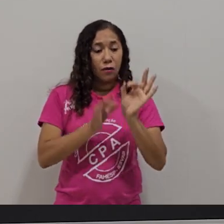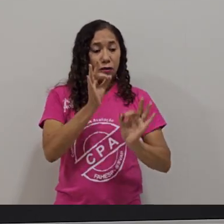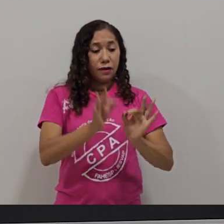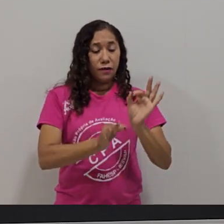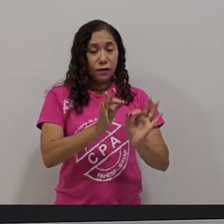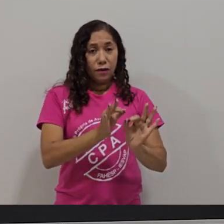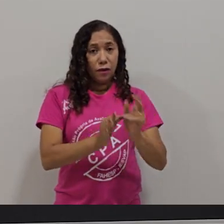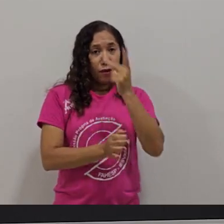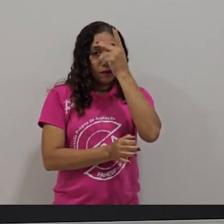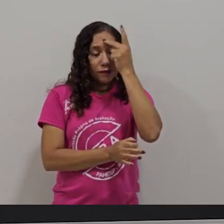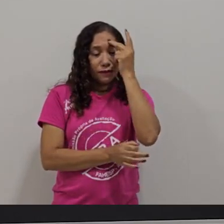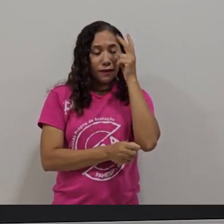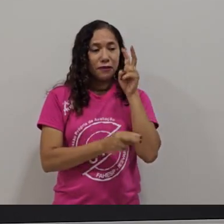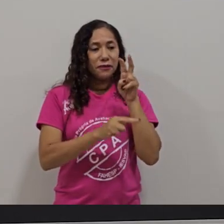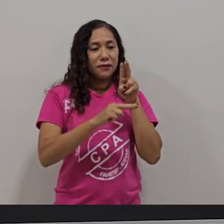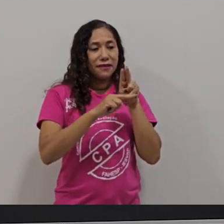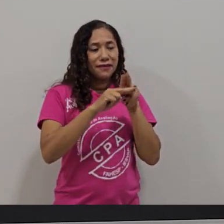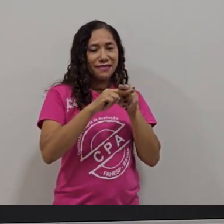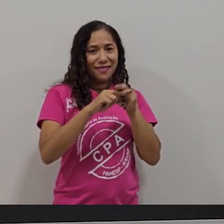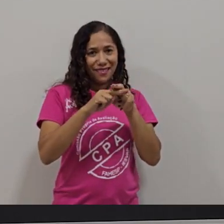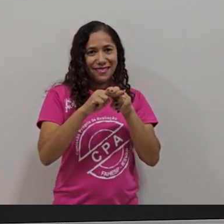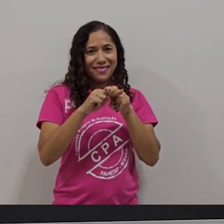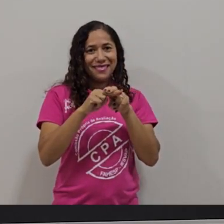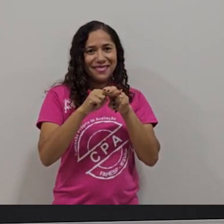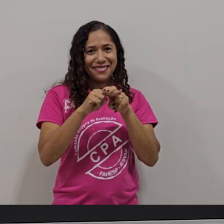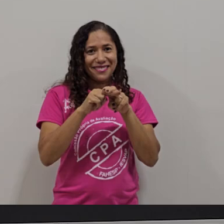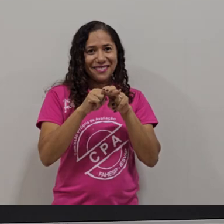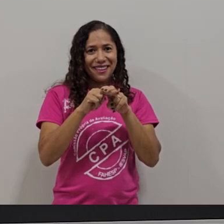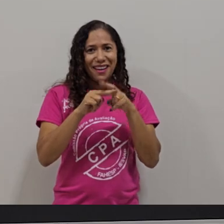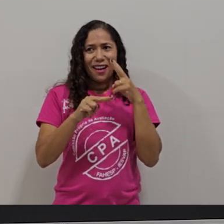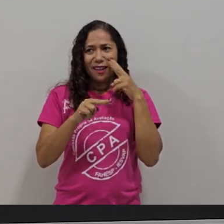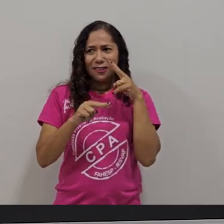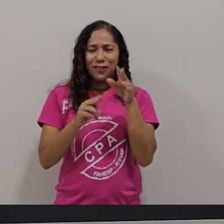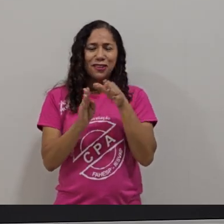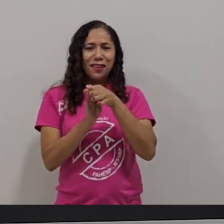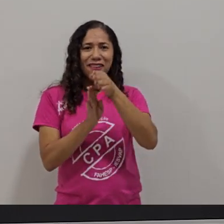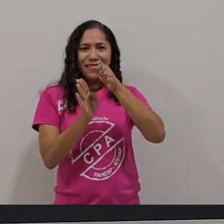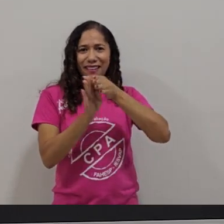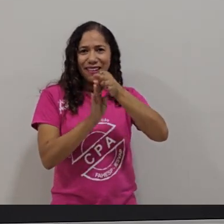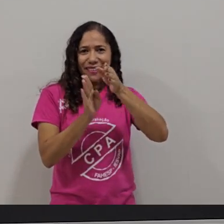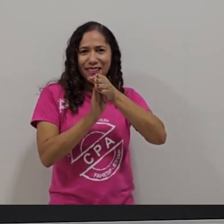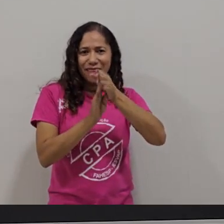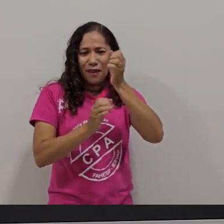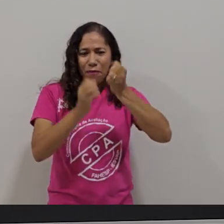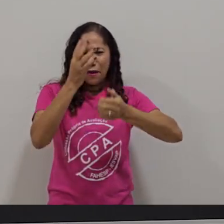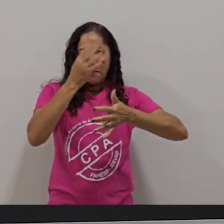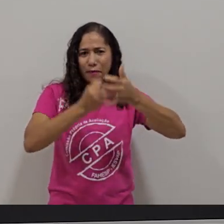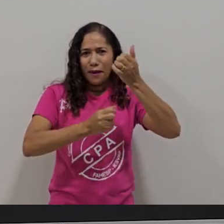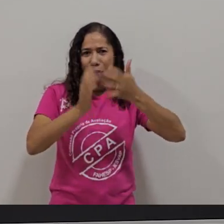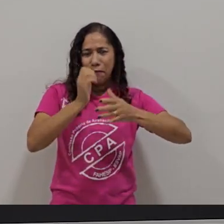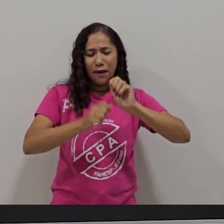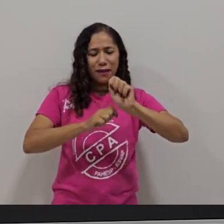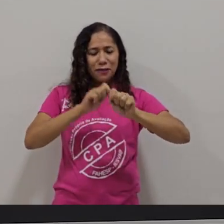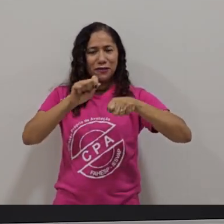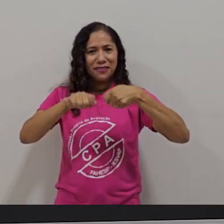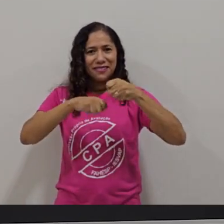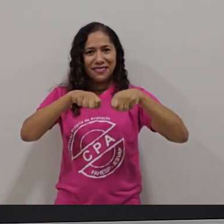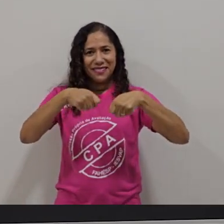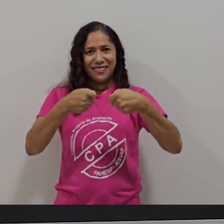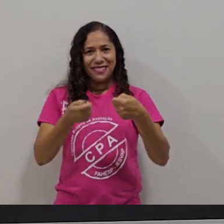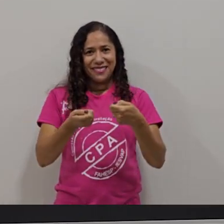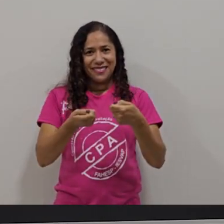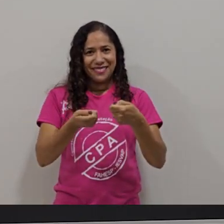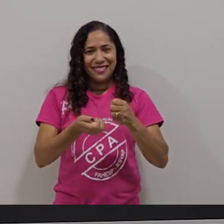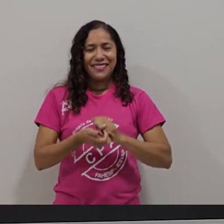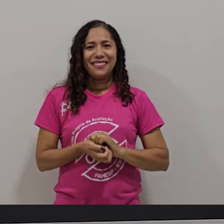do órgão sentados com a gente e a gente orientando minimamente os sinais, né? Como eles... Agora é dia 20 de maio,